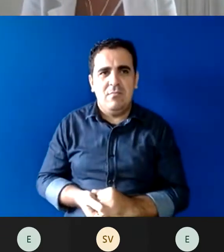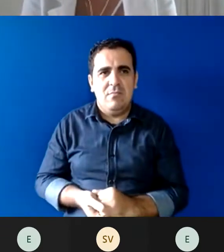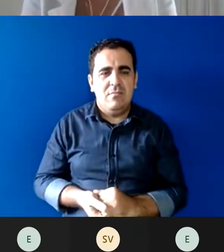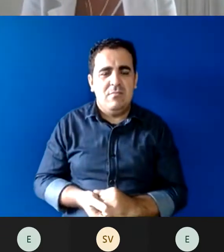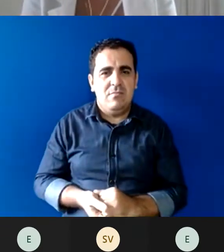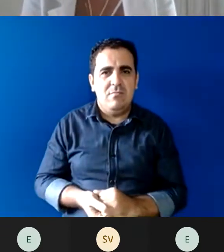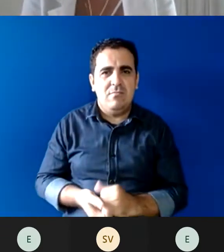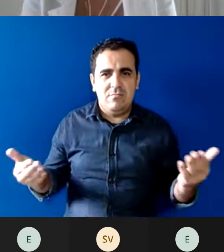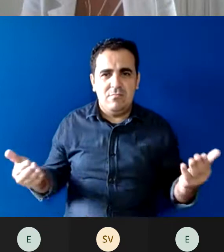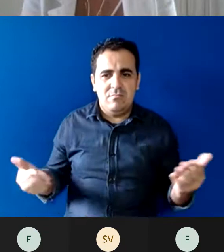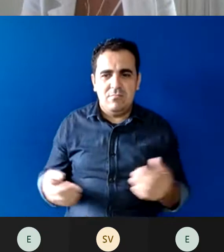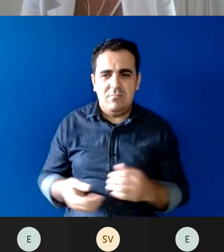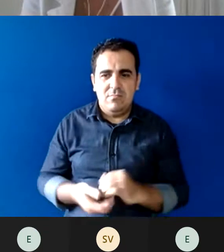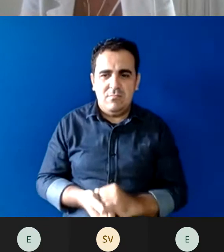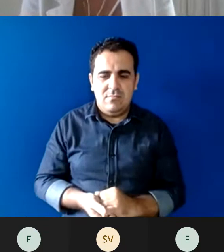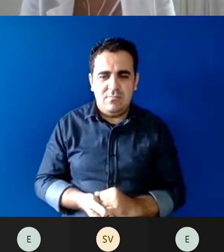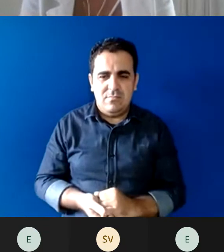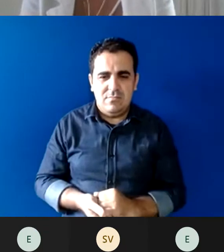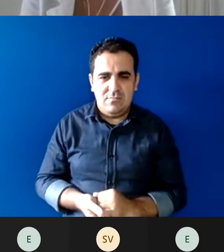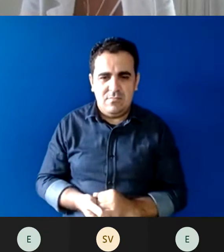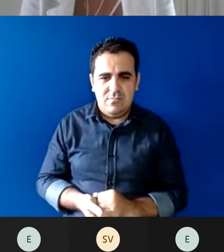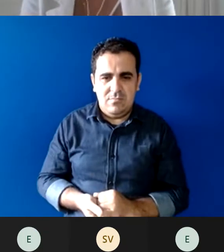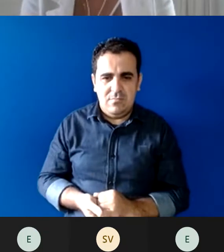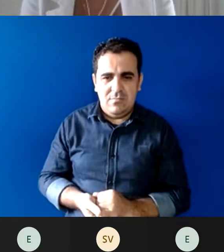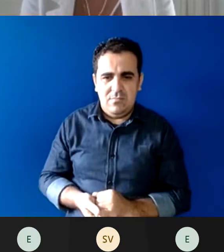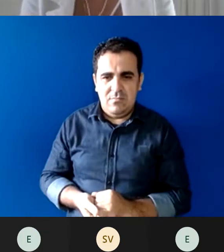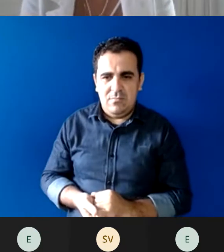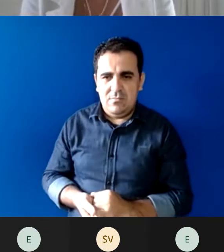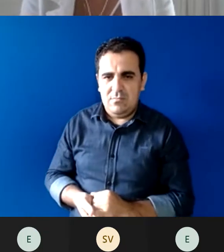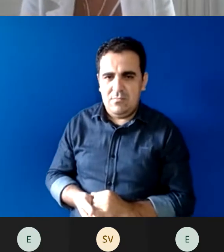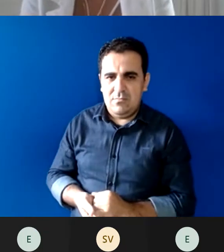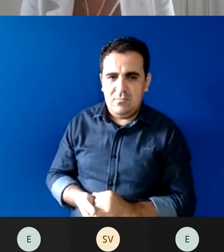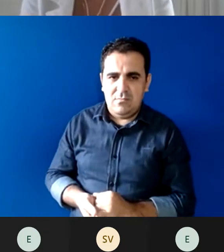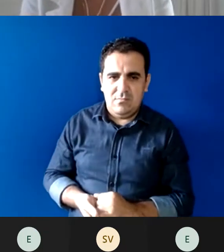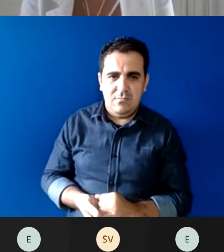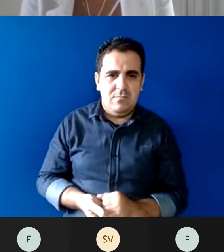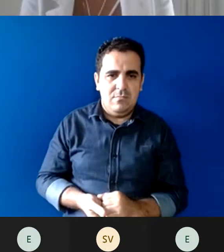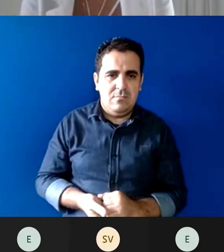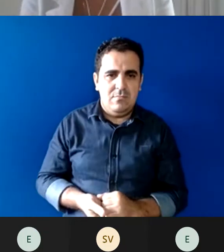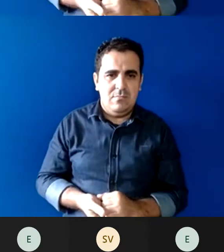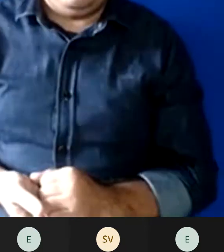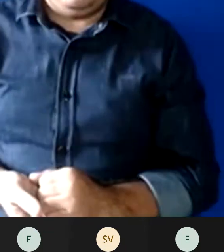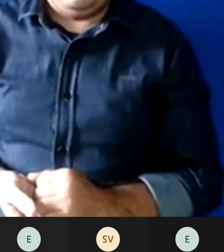Deixa eu ver. Oh, meu Deus.